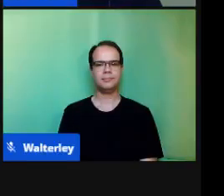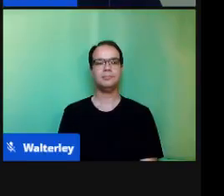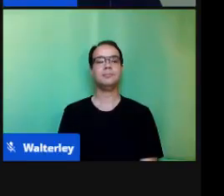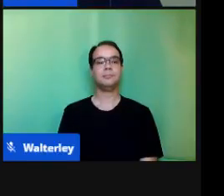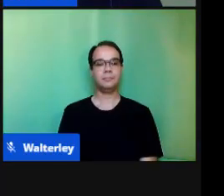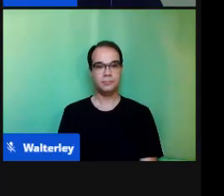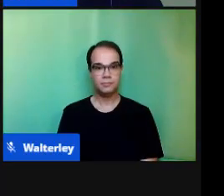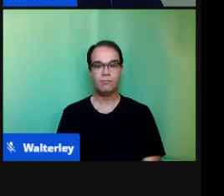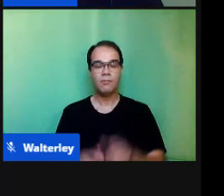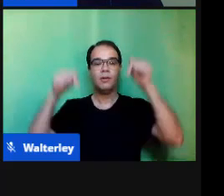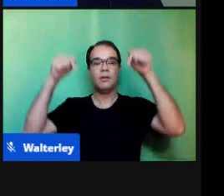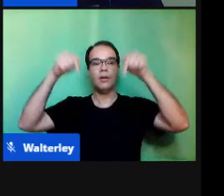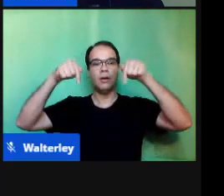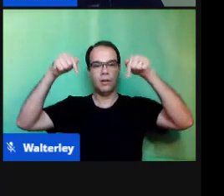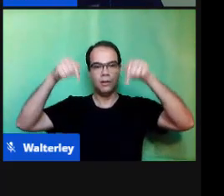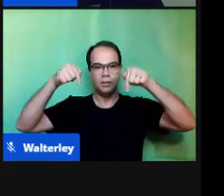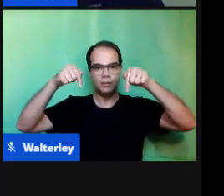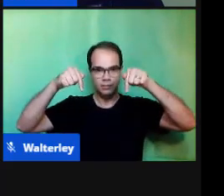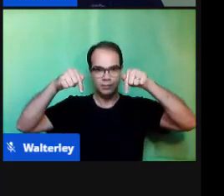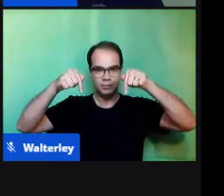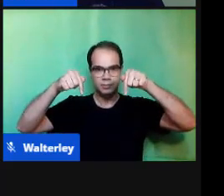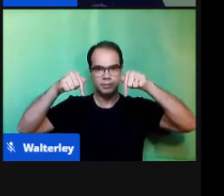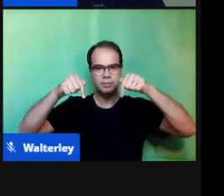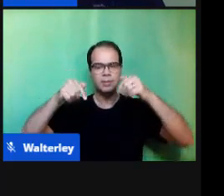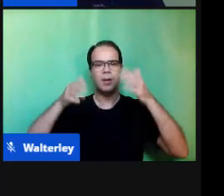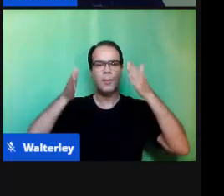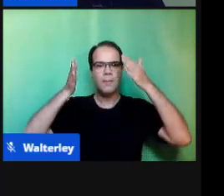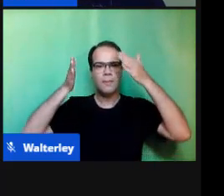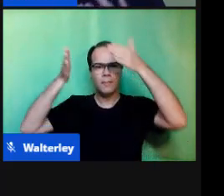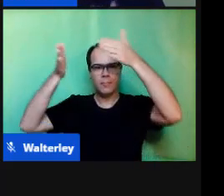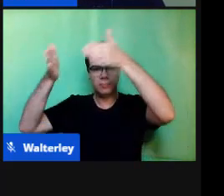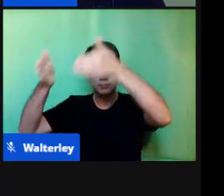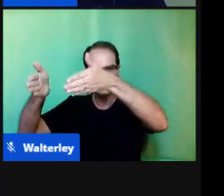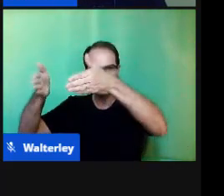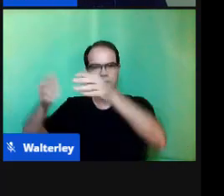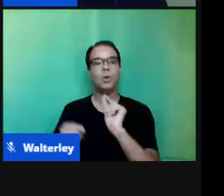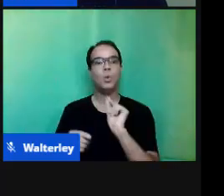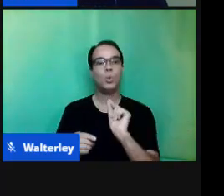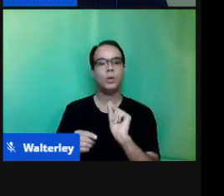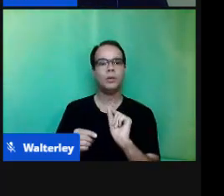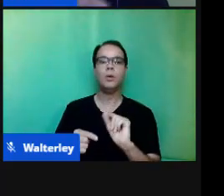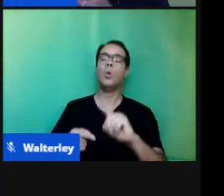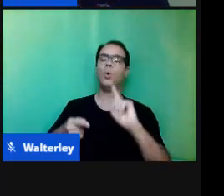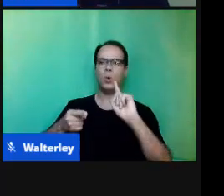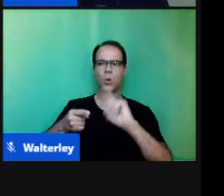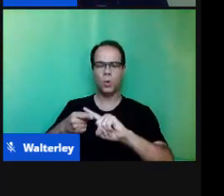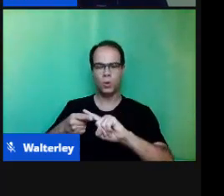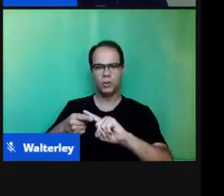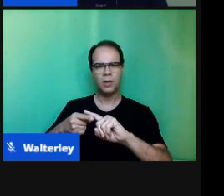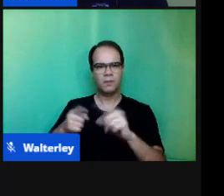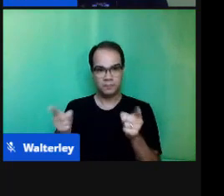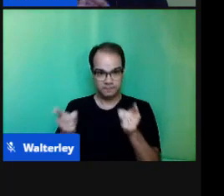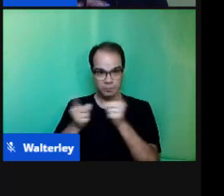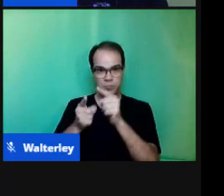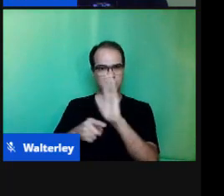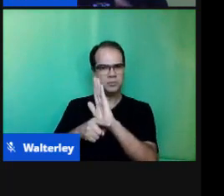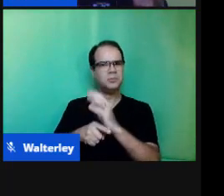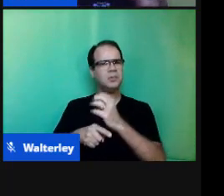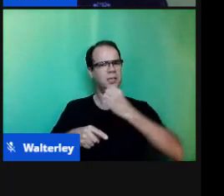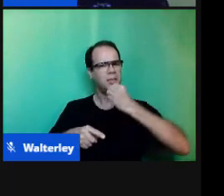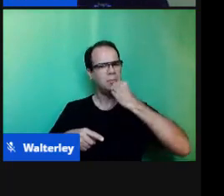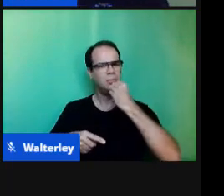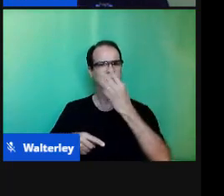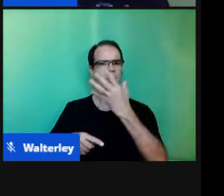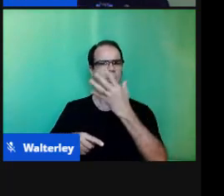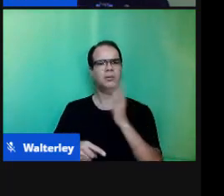Então, qual que é o objetivo dessa aula? É mostrar que o documentário é uma ferramenta muito válida em sala de aula. Tanto o